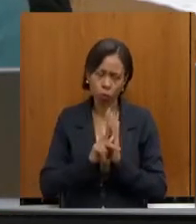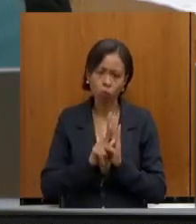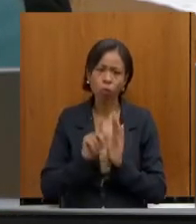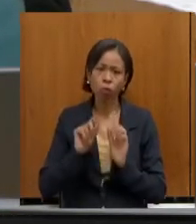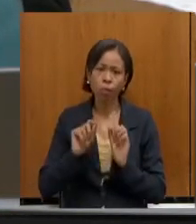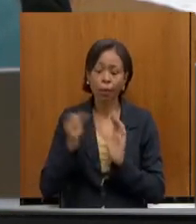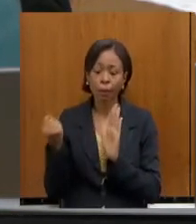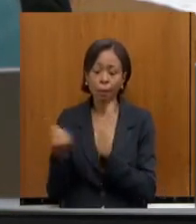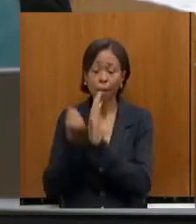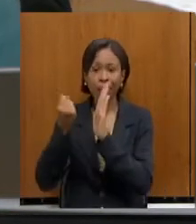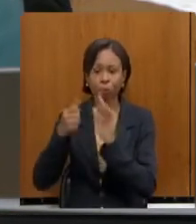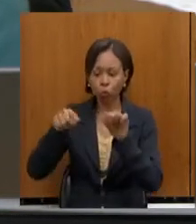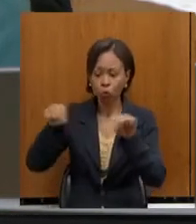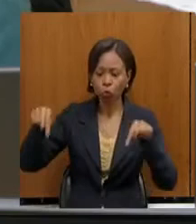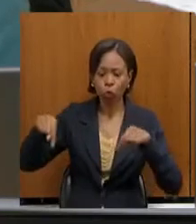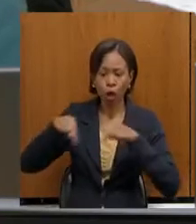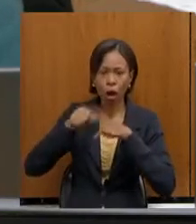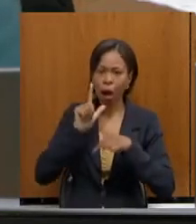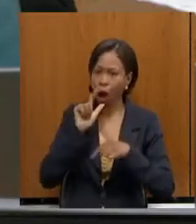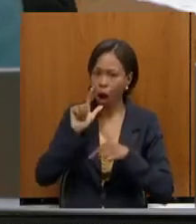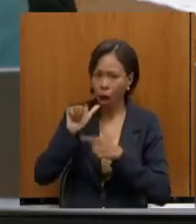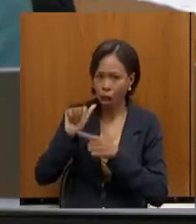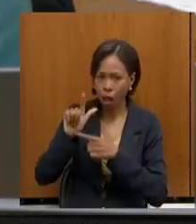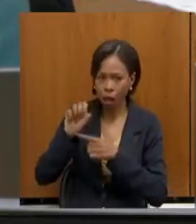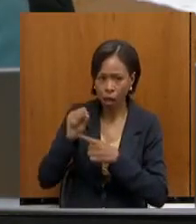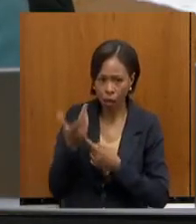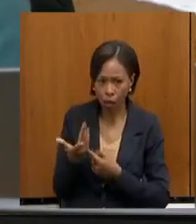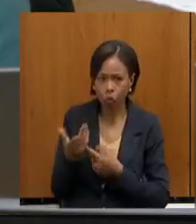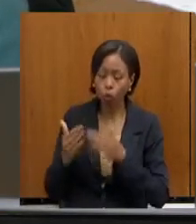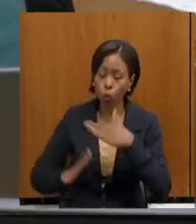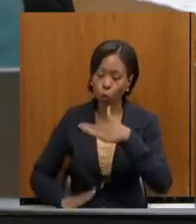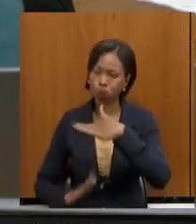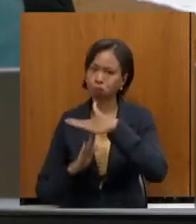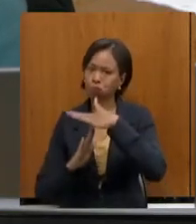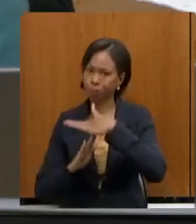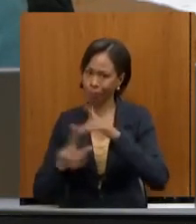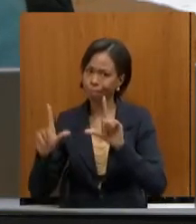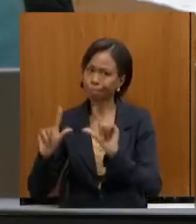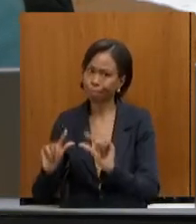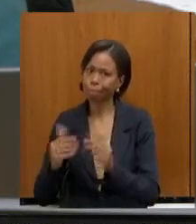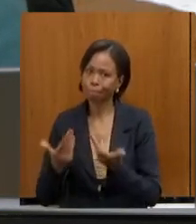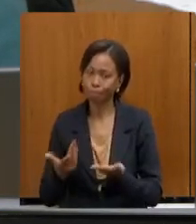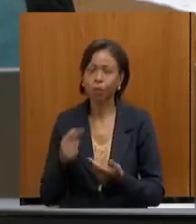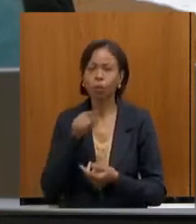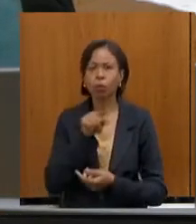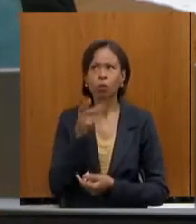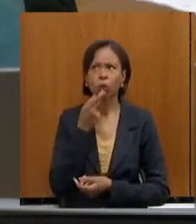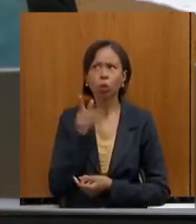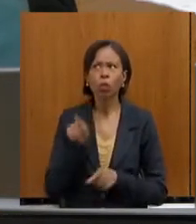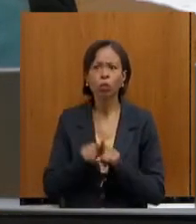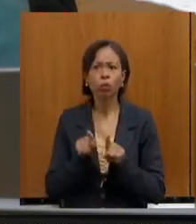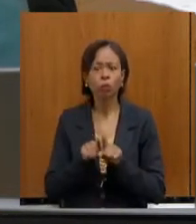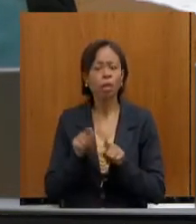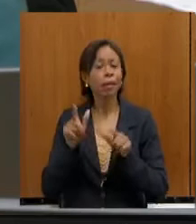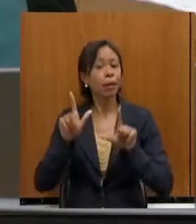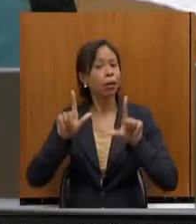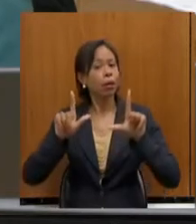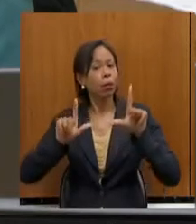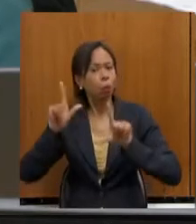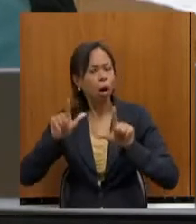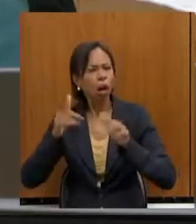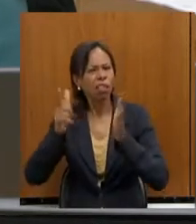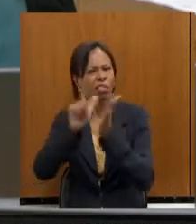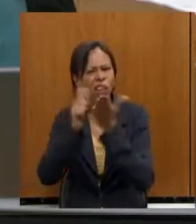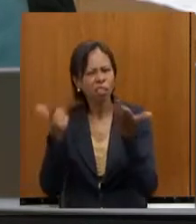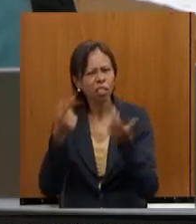níveis mínimos estabelecidos como o senhor também mencionou é nós também tivemos a informação via jornais e um movimento